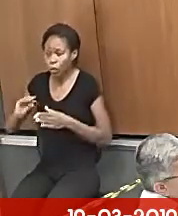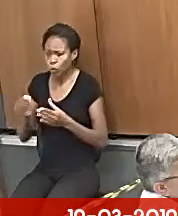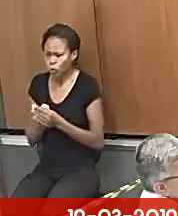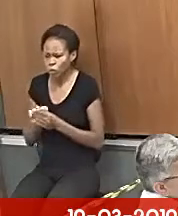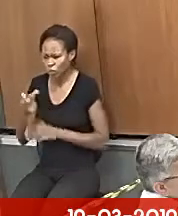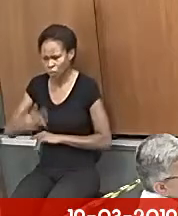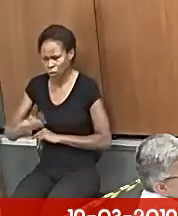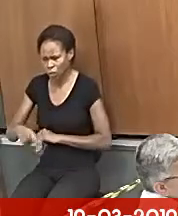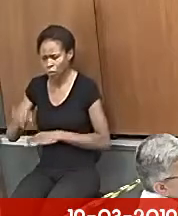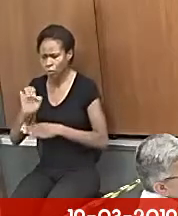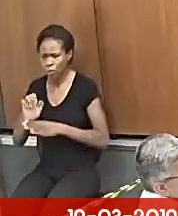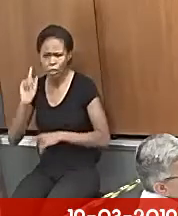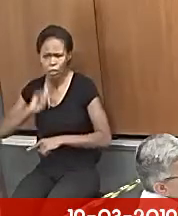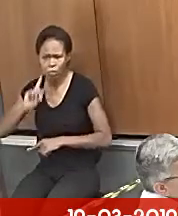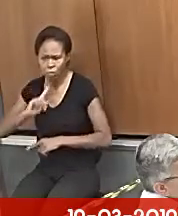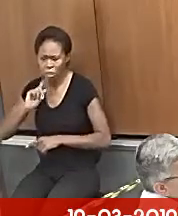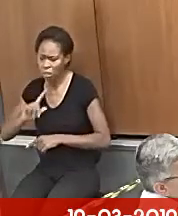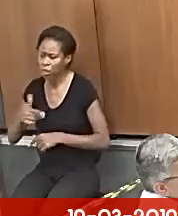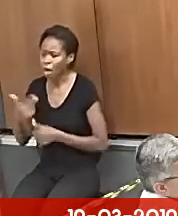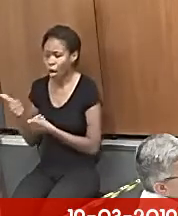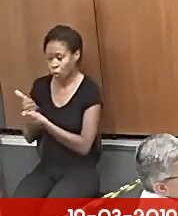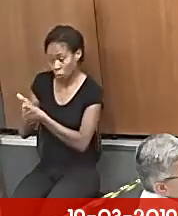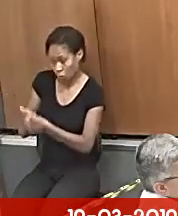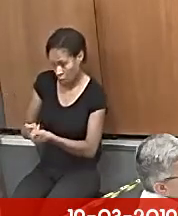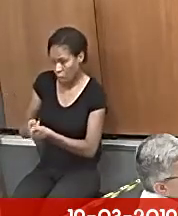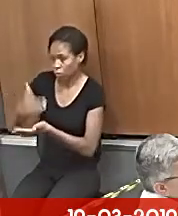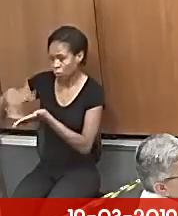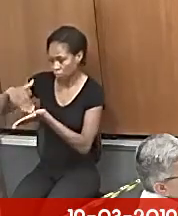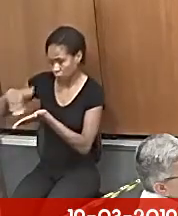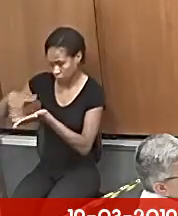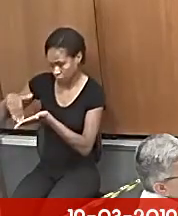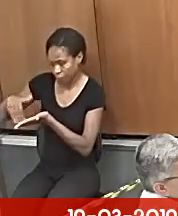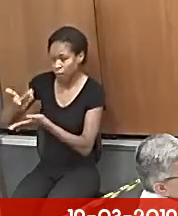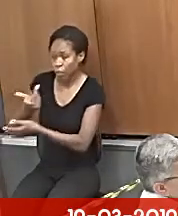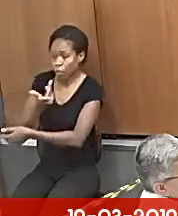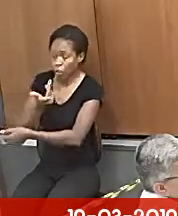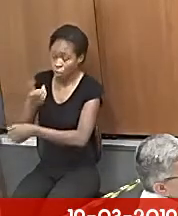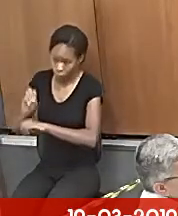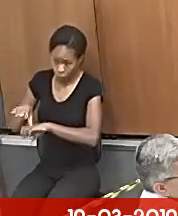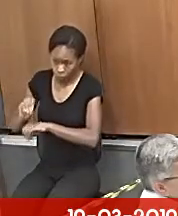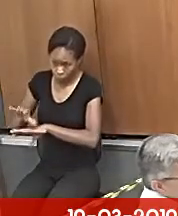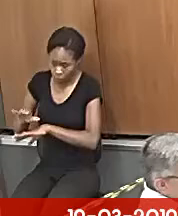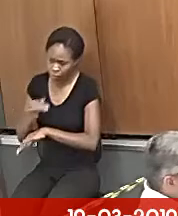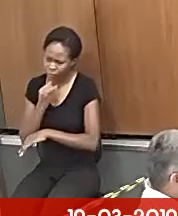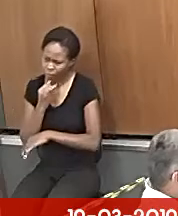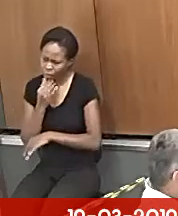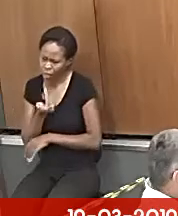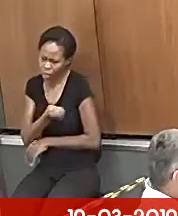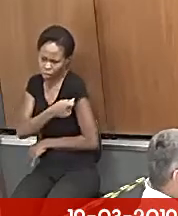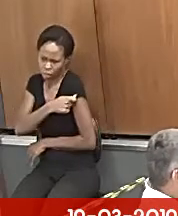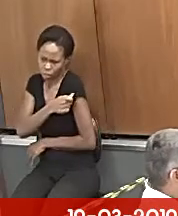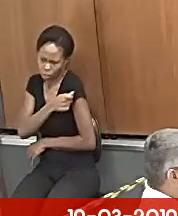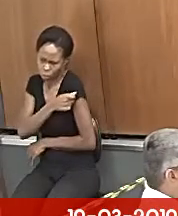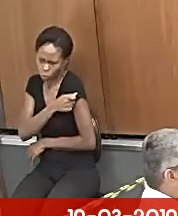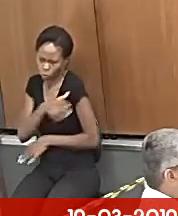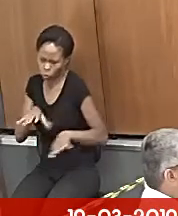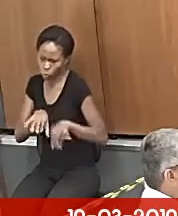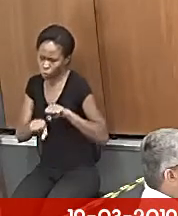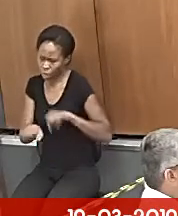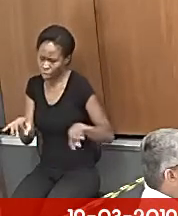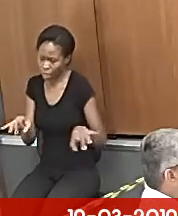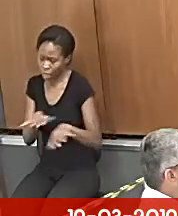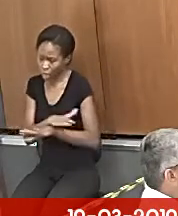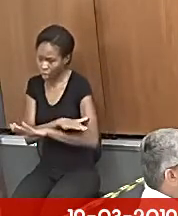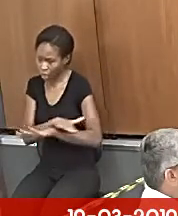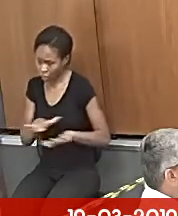acompanhada de perto a secretaria de educação o aluno sai da escola hoje o do são rafael ou sai do francês além do